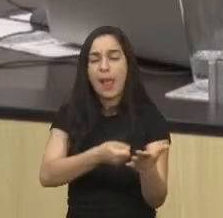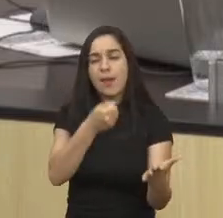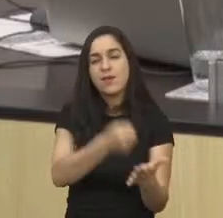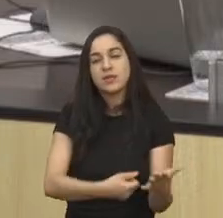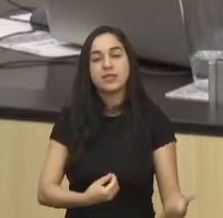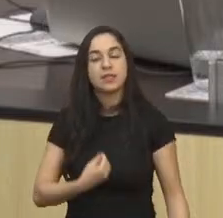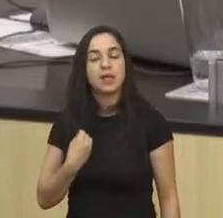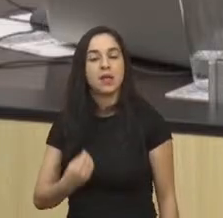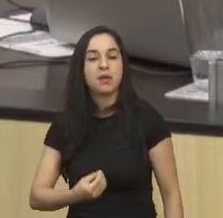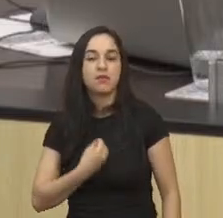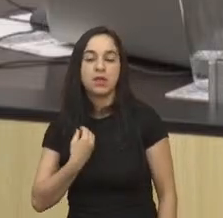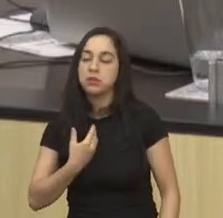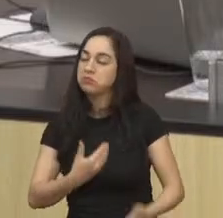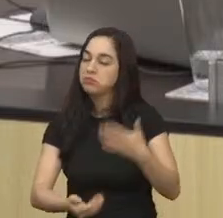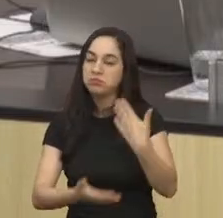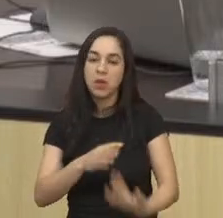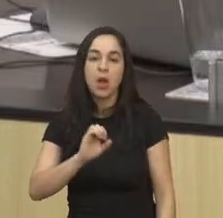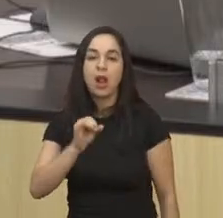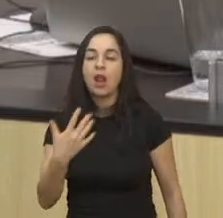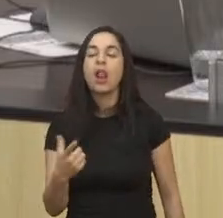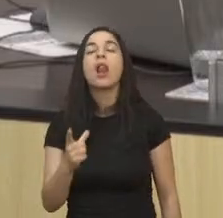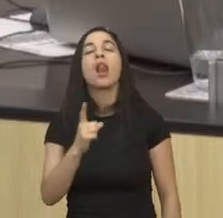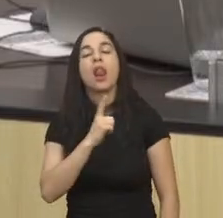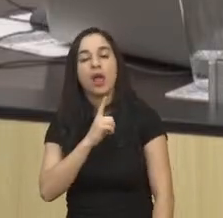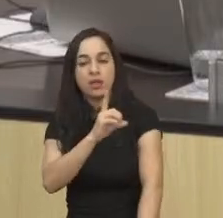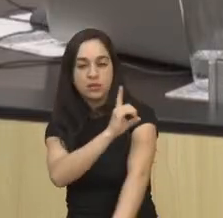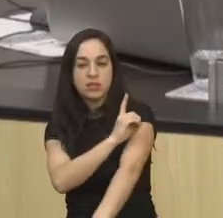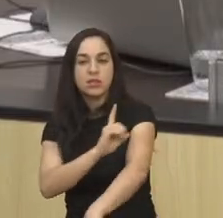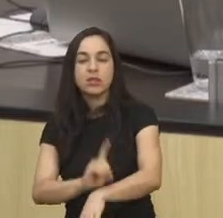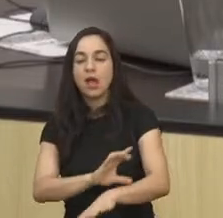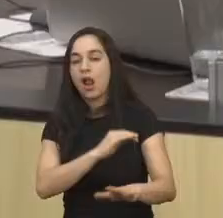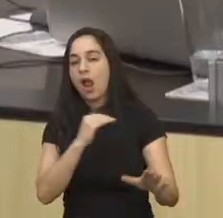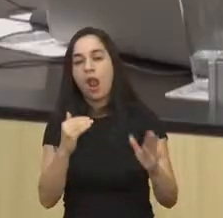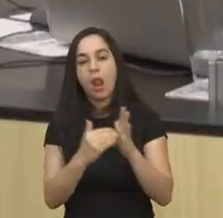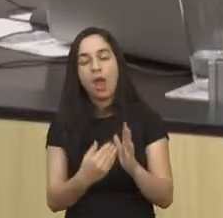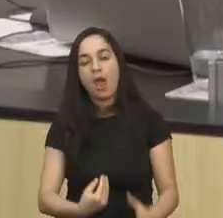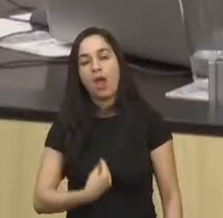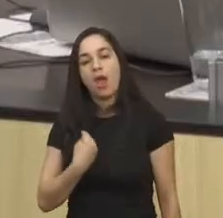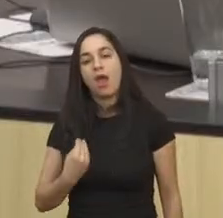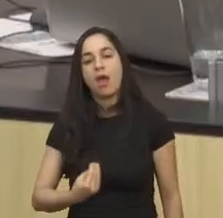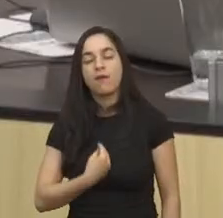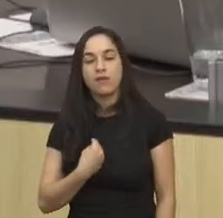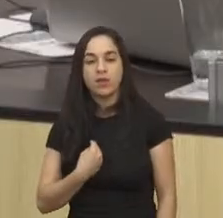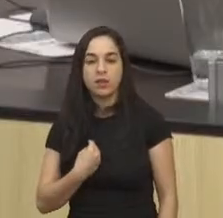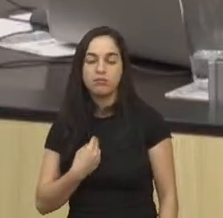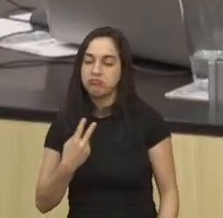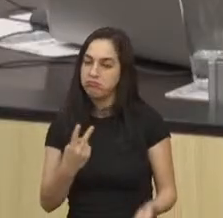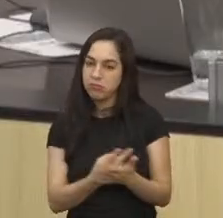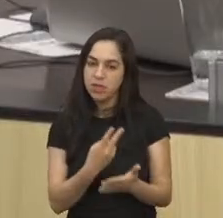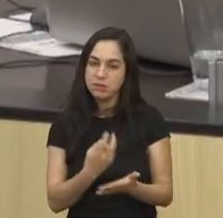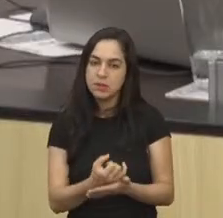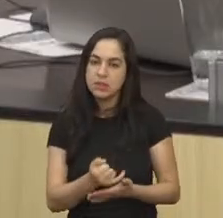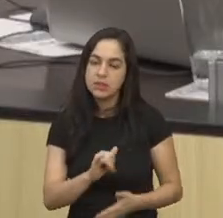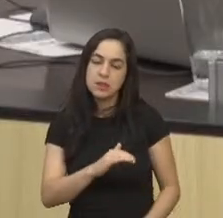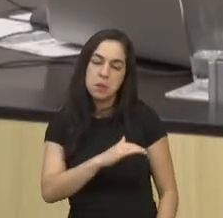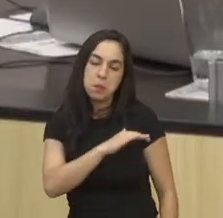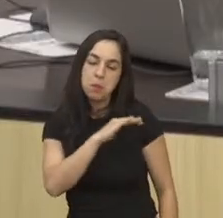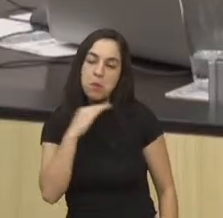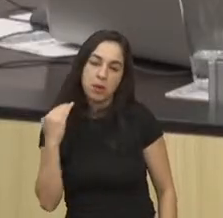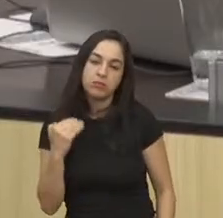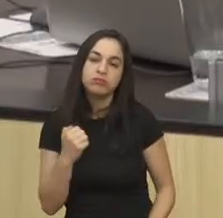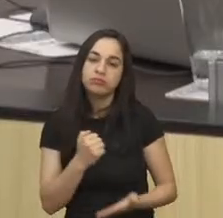em qualquer situação e dar dignidade a toda a vida que também é perdida, mas que sejam com